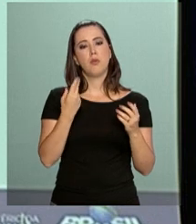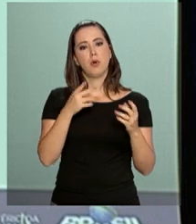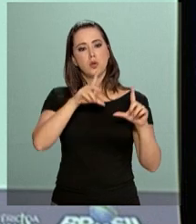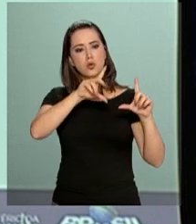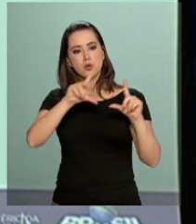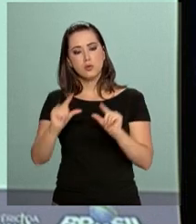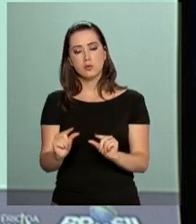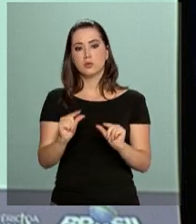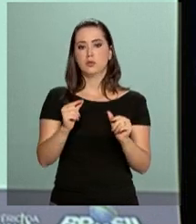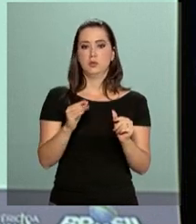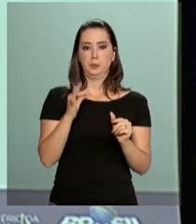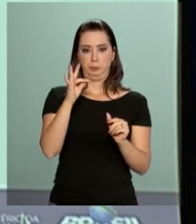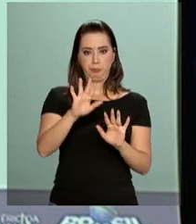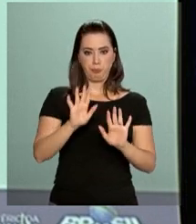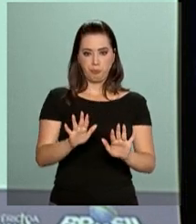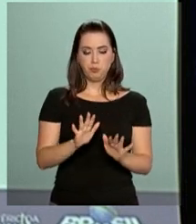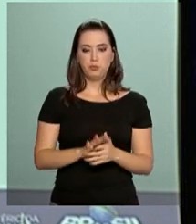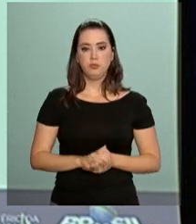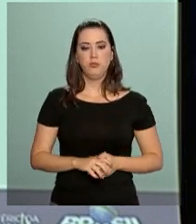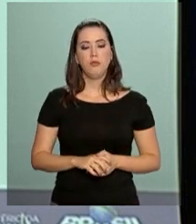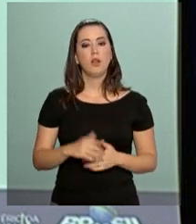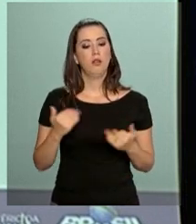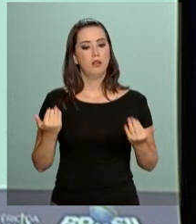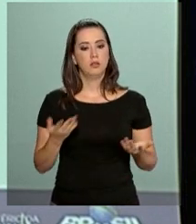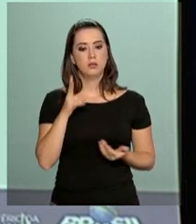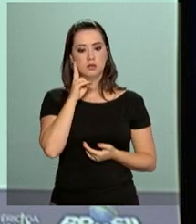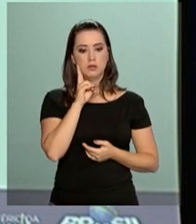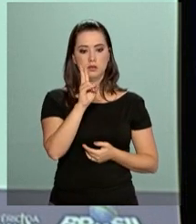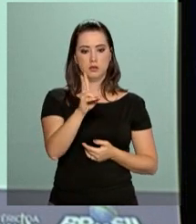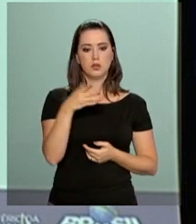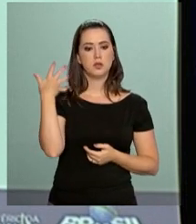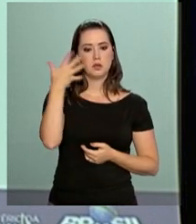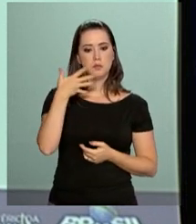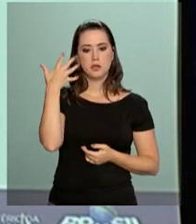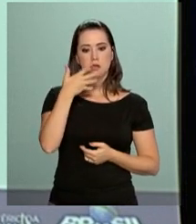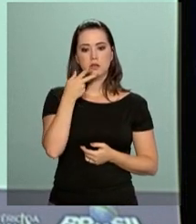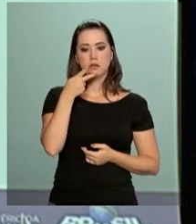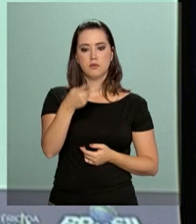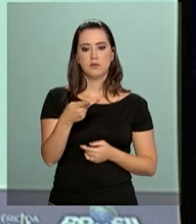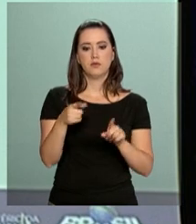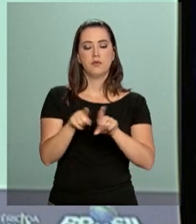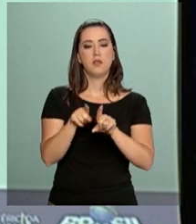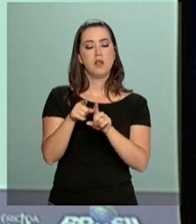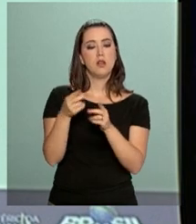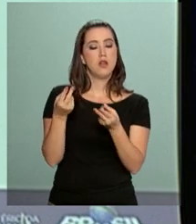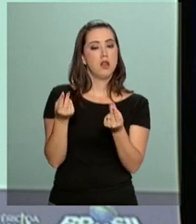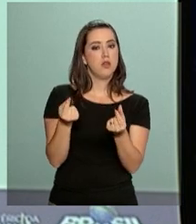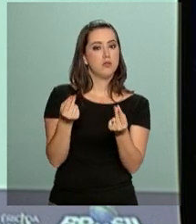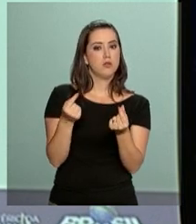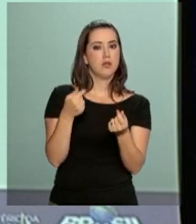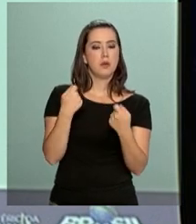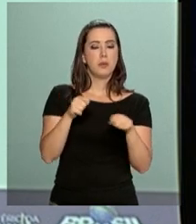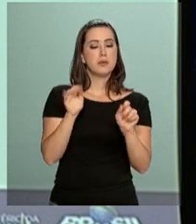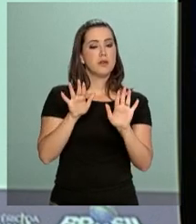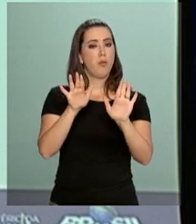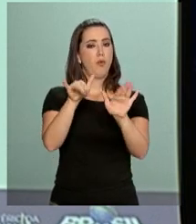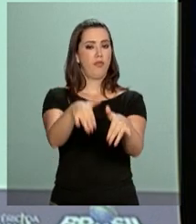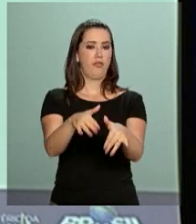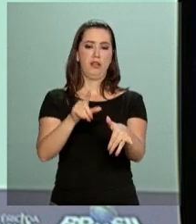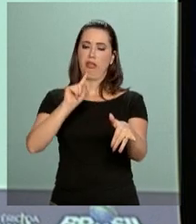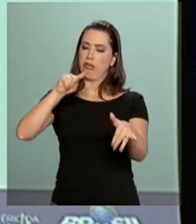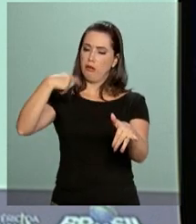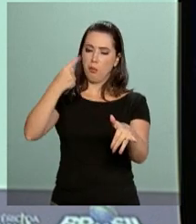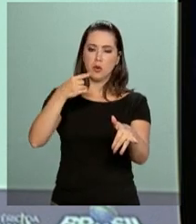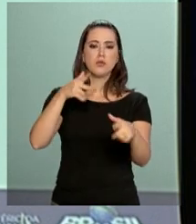reduzido não é bom aí tá nossa explicação não é porque ele na temos que finalizar o processo